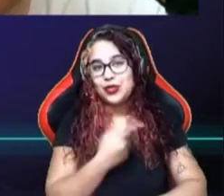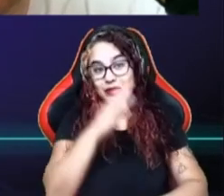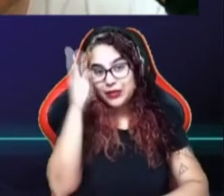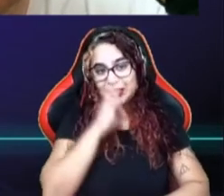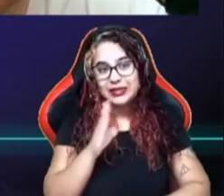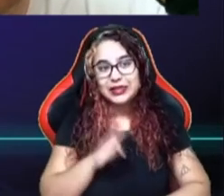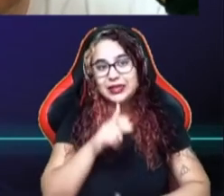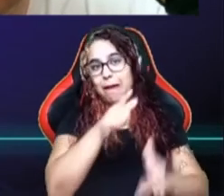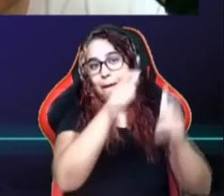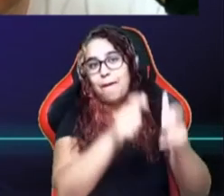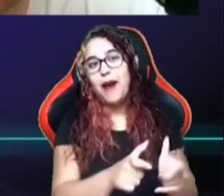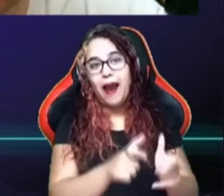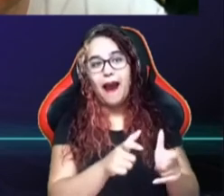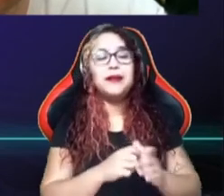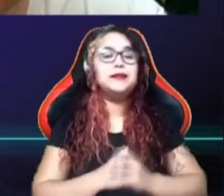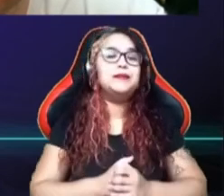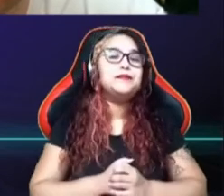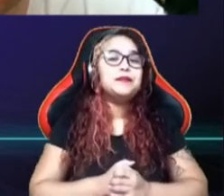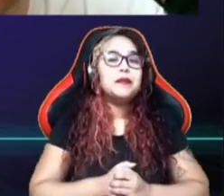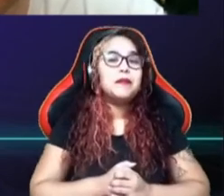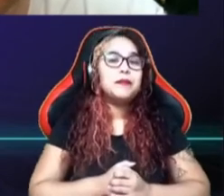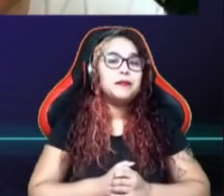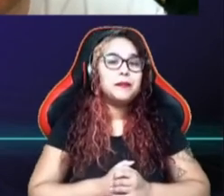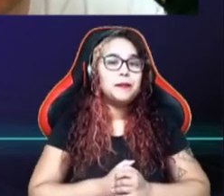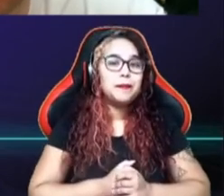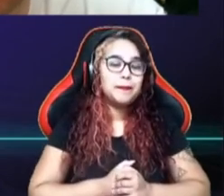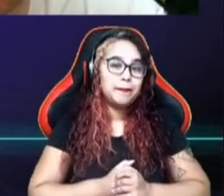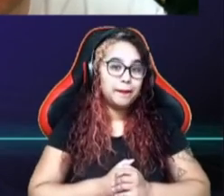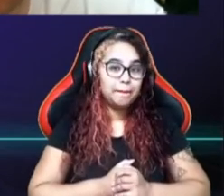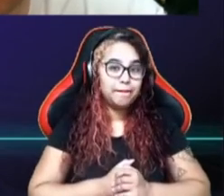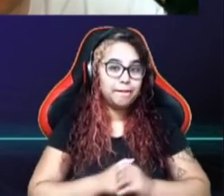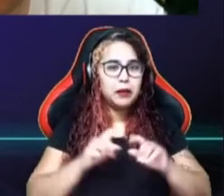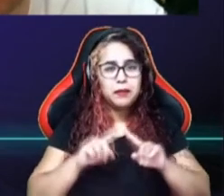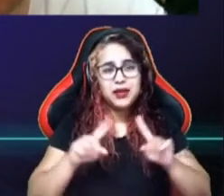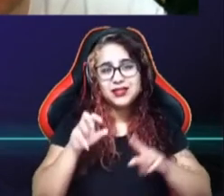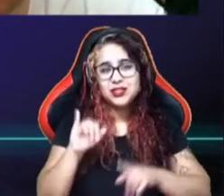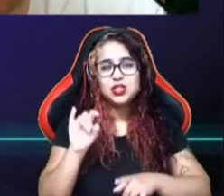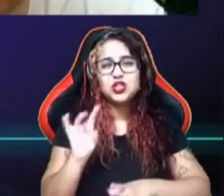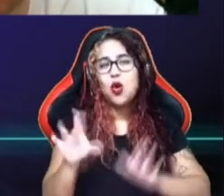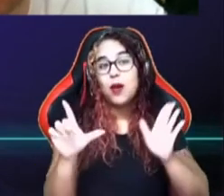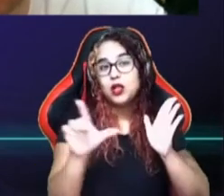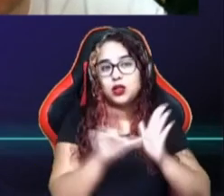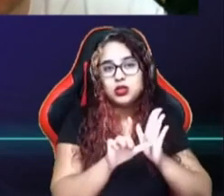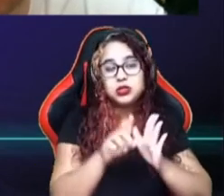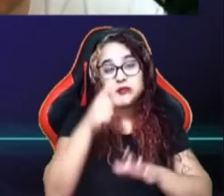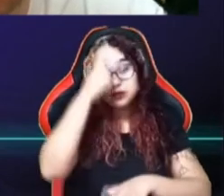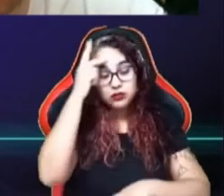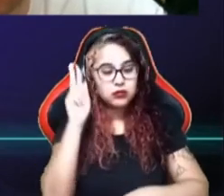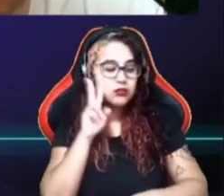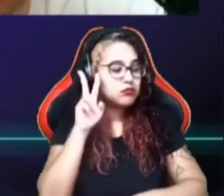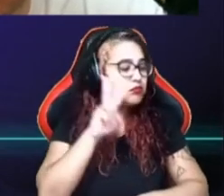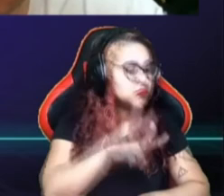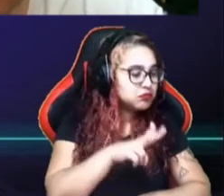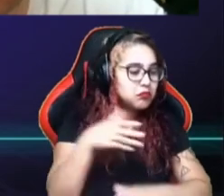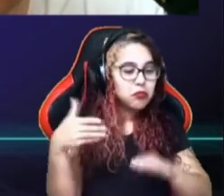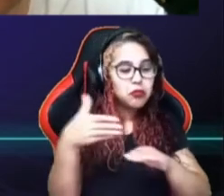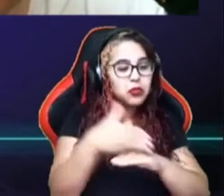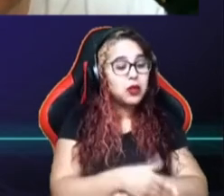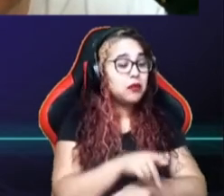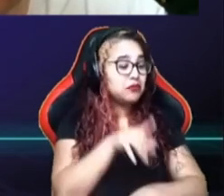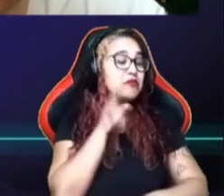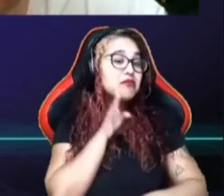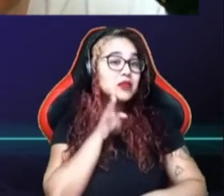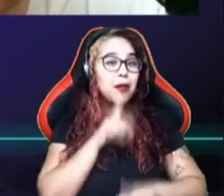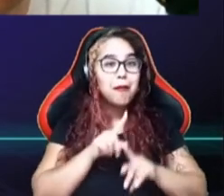estar. Mas se fosse meio que uma loja só, as pessoas iam ver e falar, pô, legal, né? Mas o que, que a gente fez? A gente